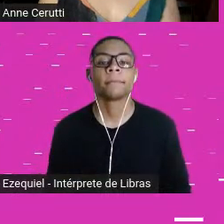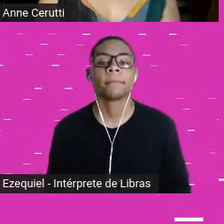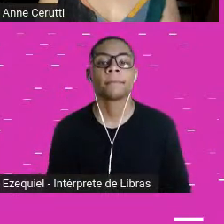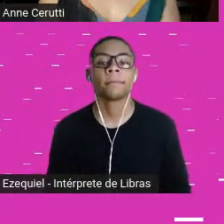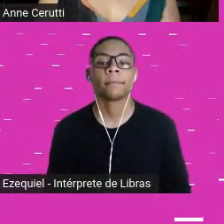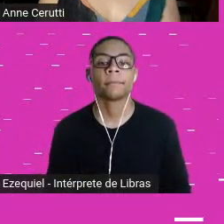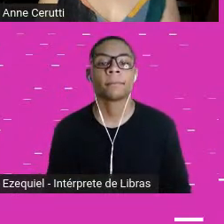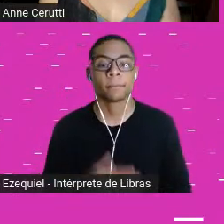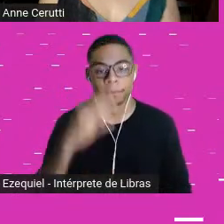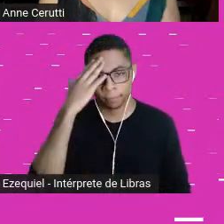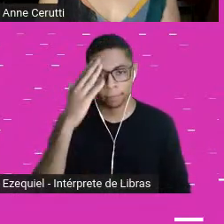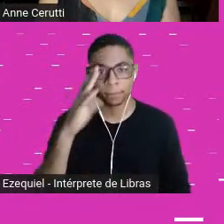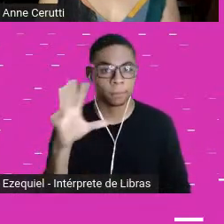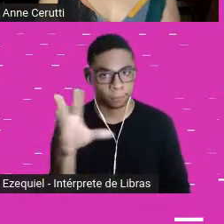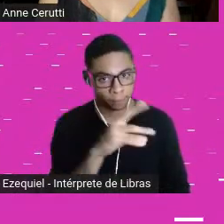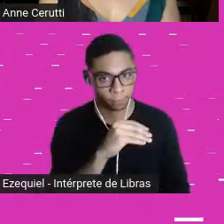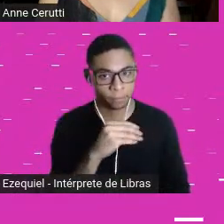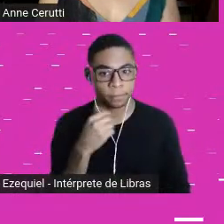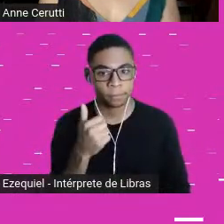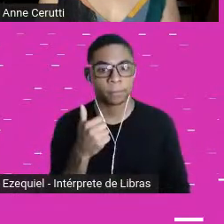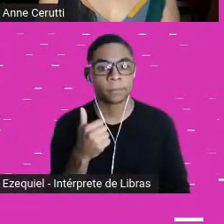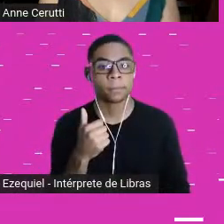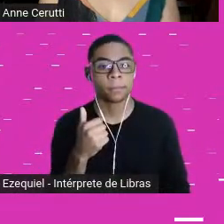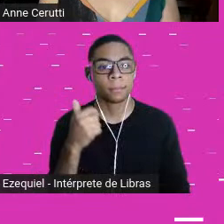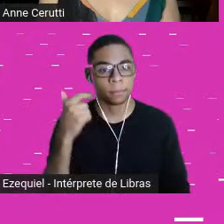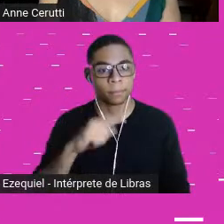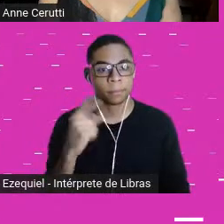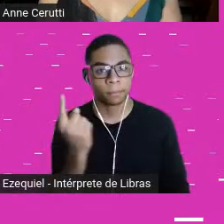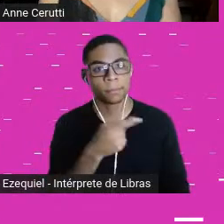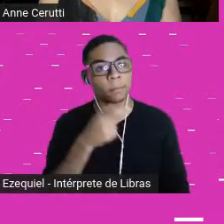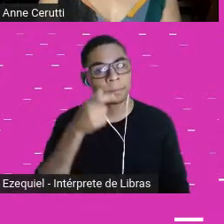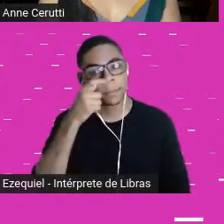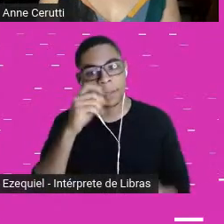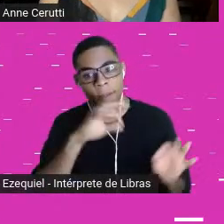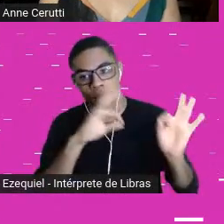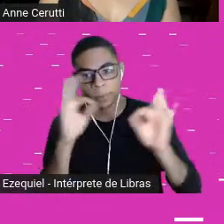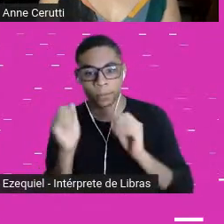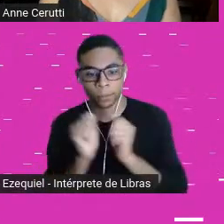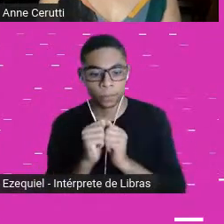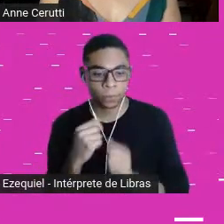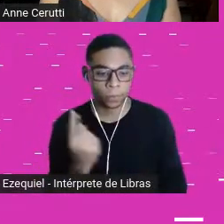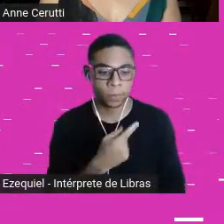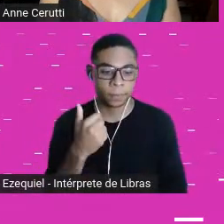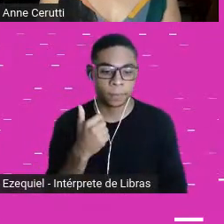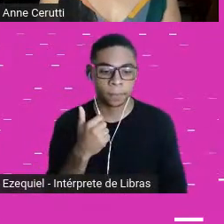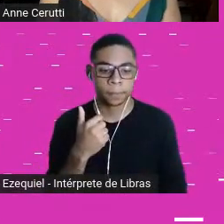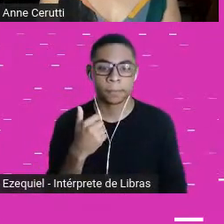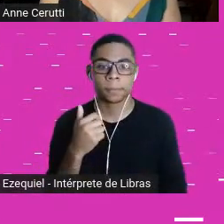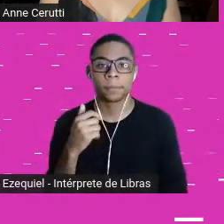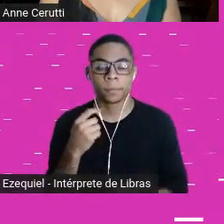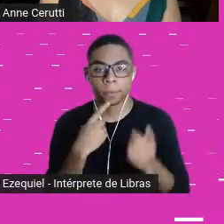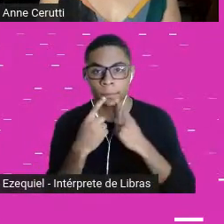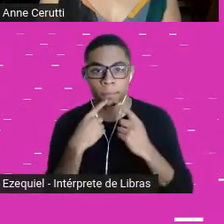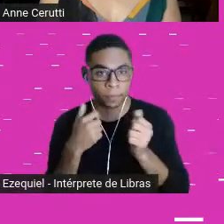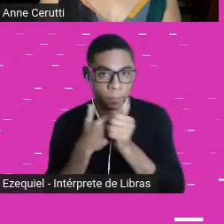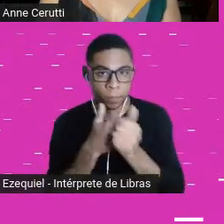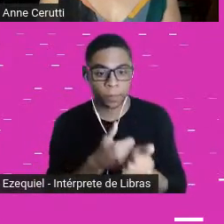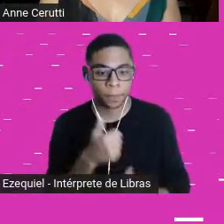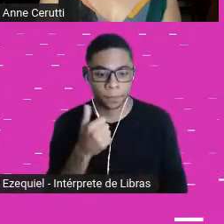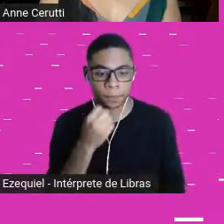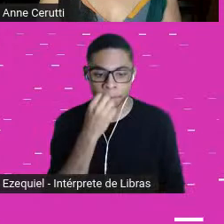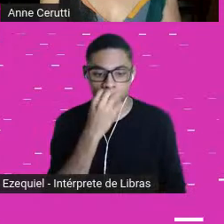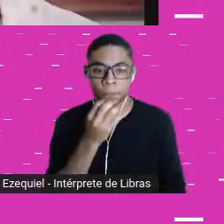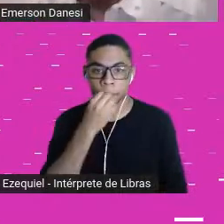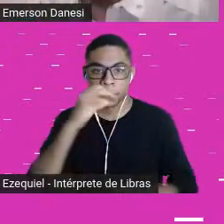E obrigado a todos que todas e todos que estiveram aqui conosco acompanhando essa conversa. Boa